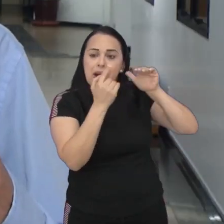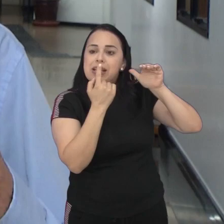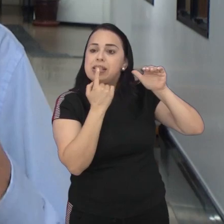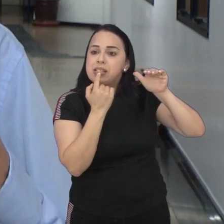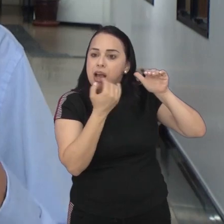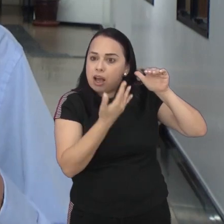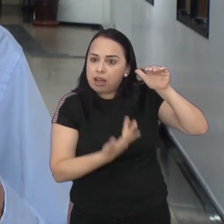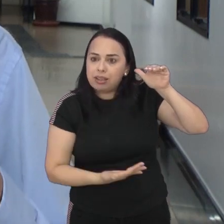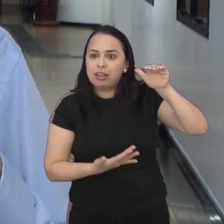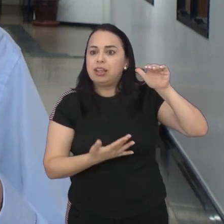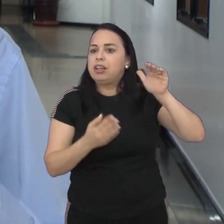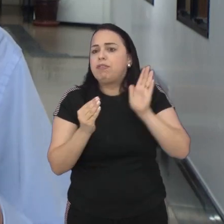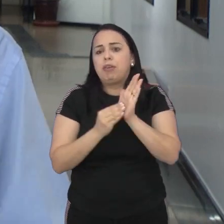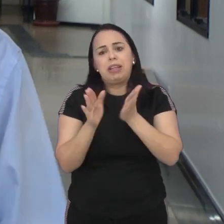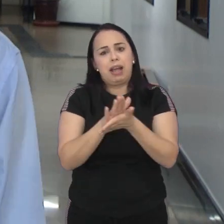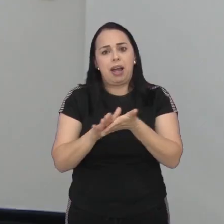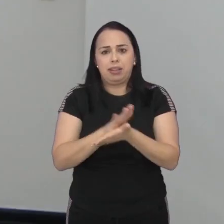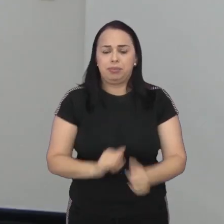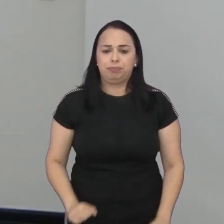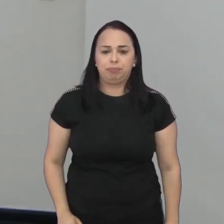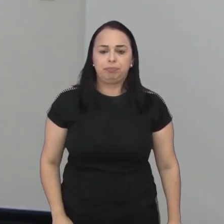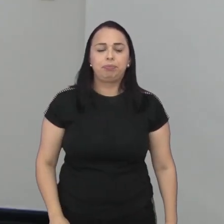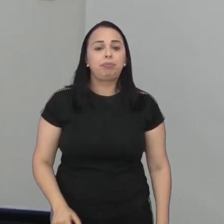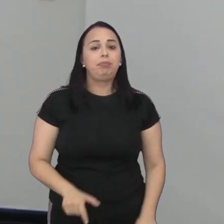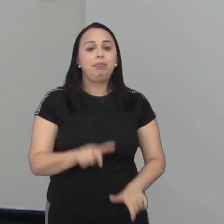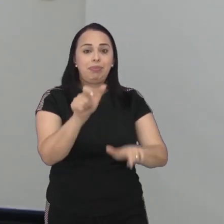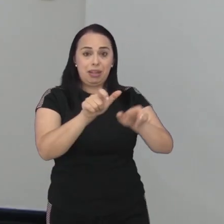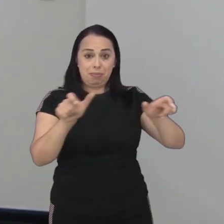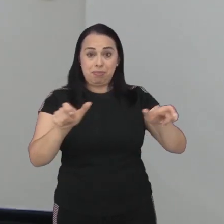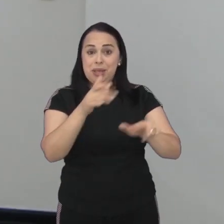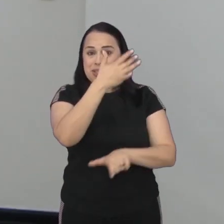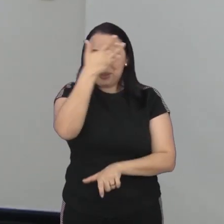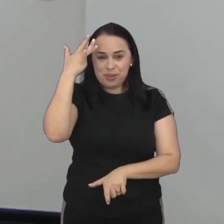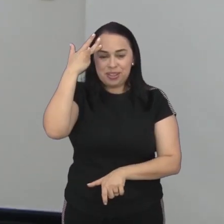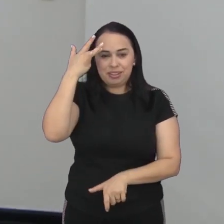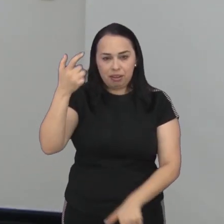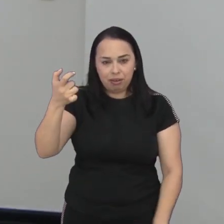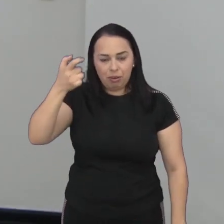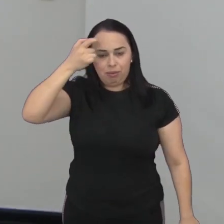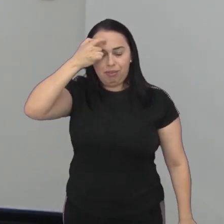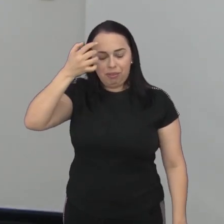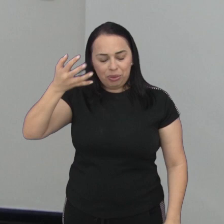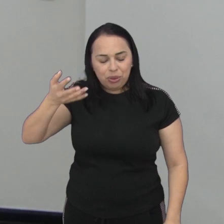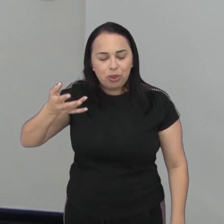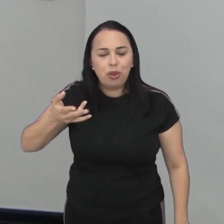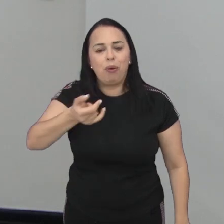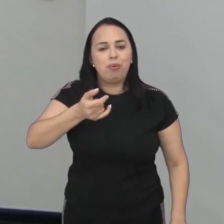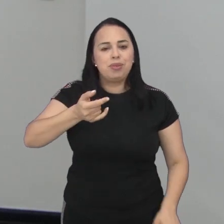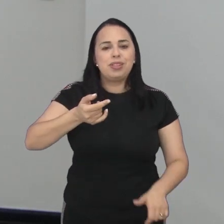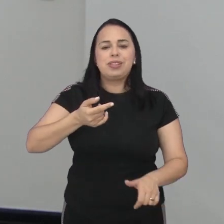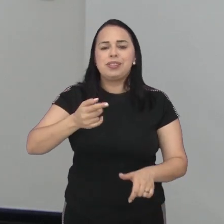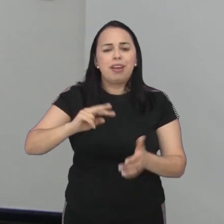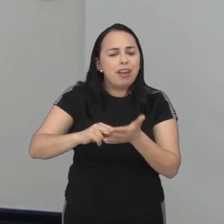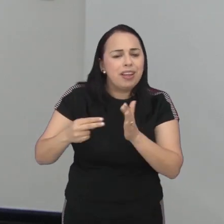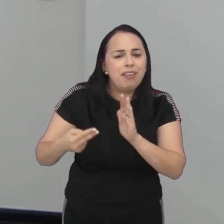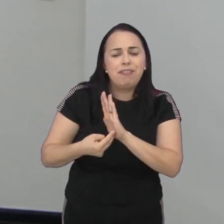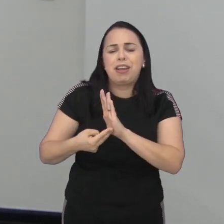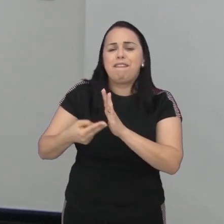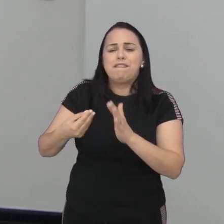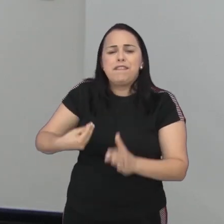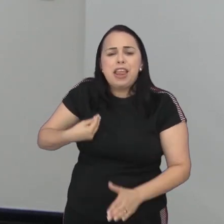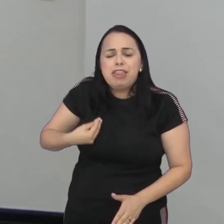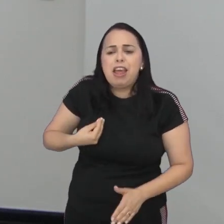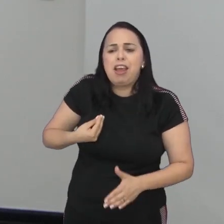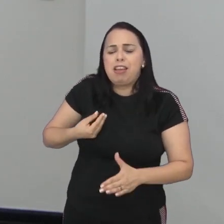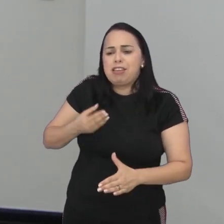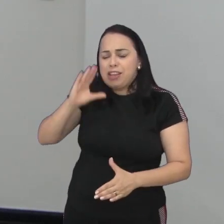sempre completo e não faltar sangue. Bom, primeiro de tudo são pessoas vocacionadas, né? Doar sangue é um gesto de vida, um